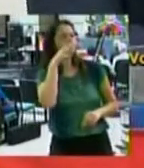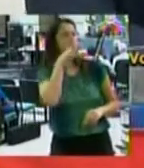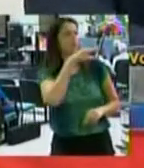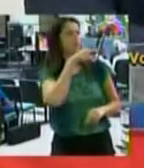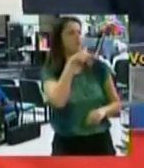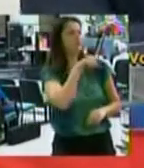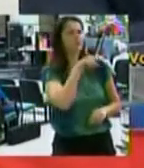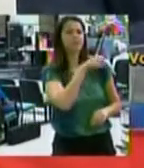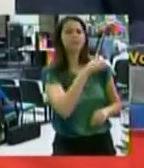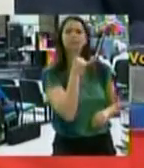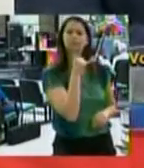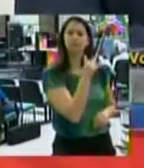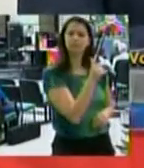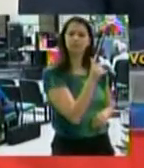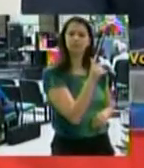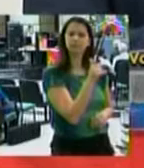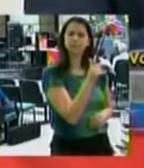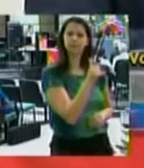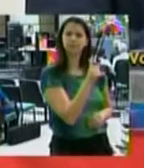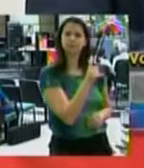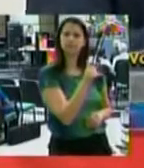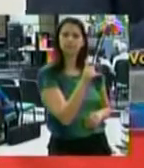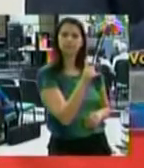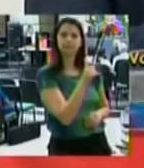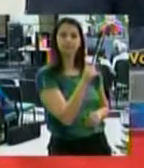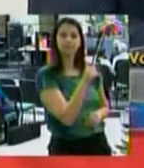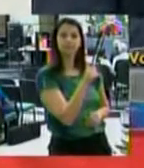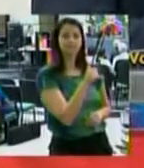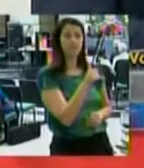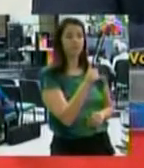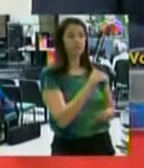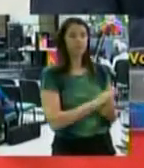mestre e diz. Olha para o servo e diz. É